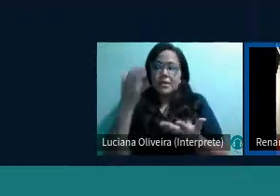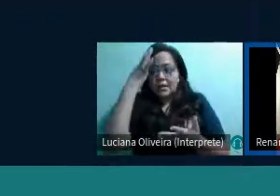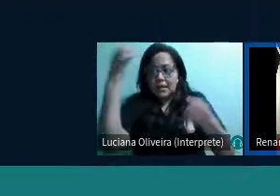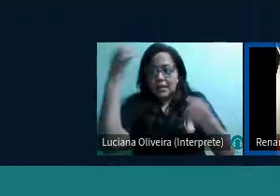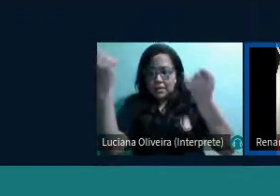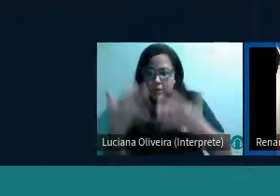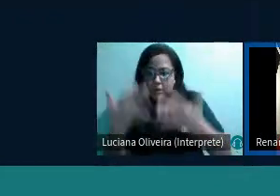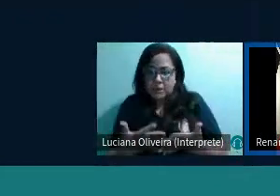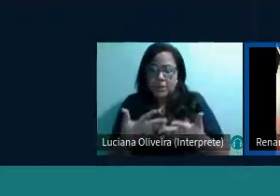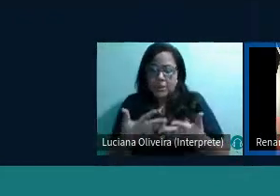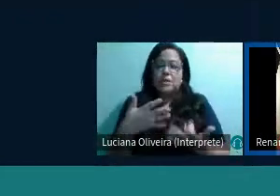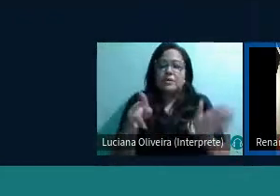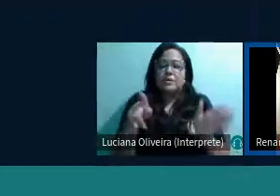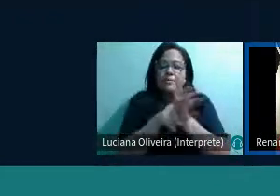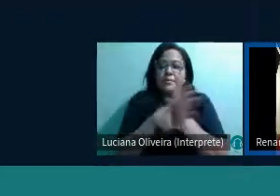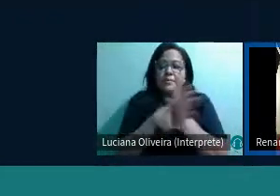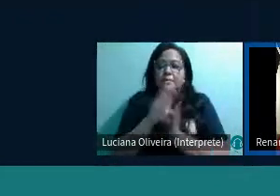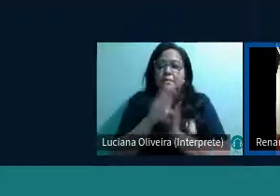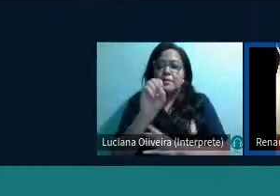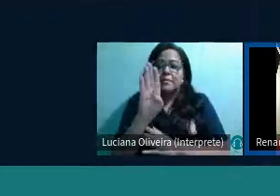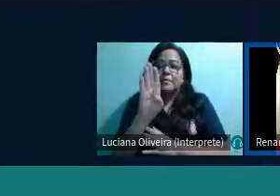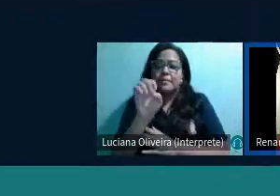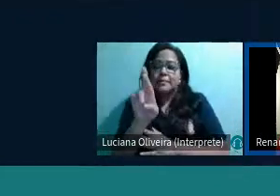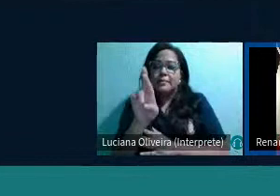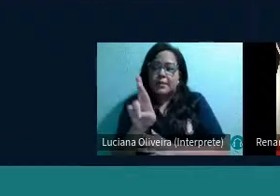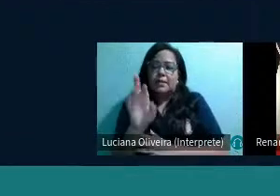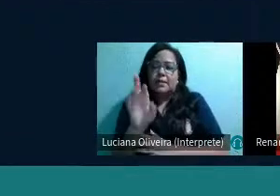para poder dar um aparato geral para vocês.